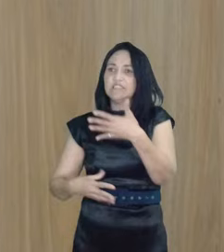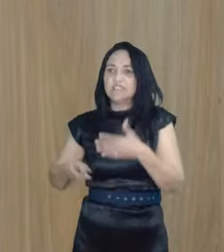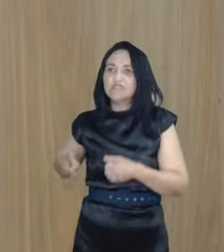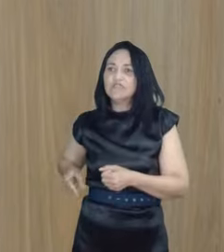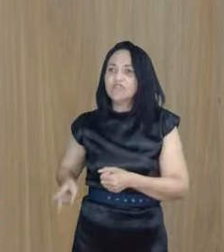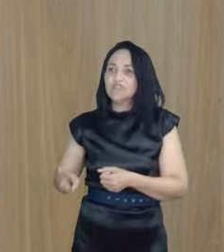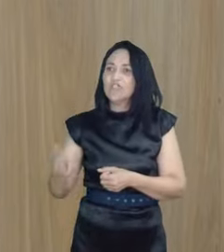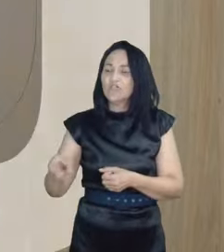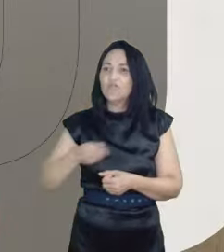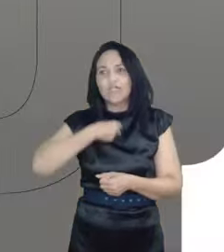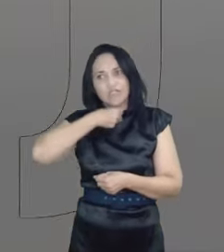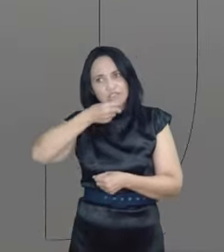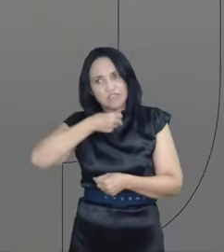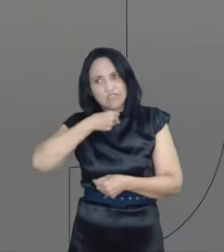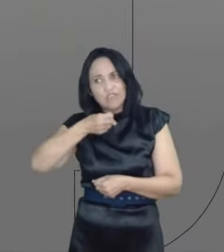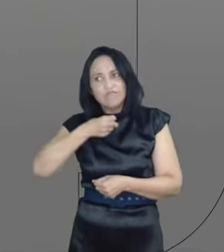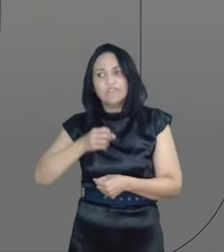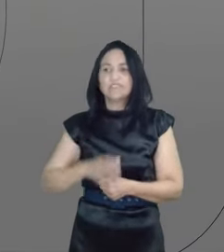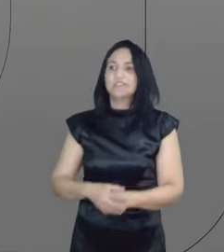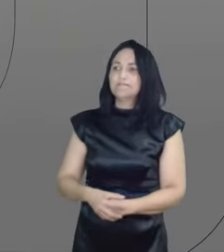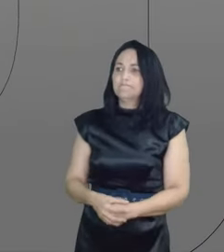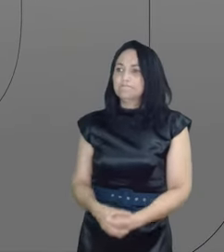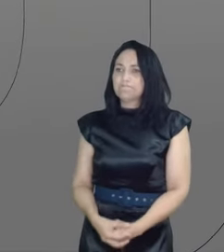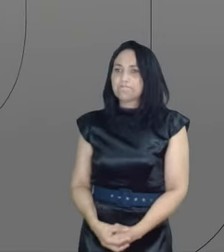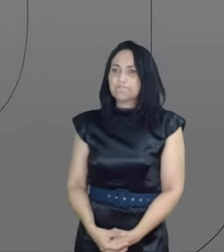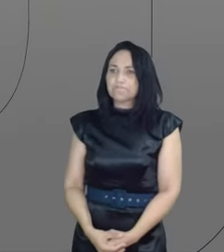Vamos de entrevista.